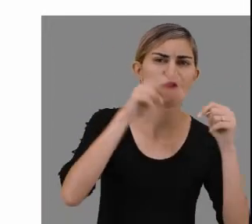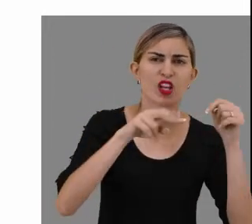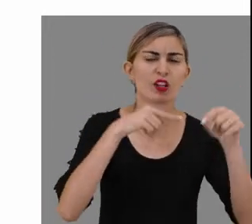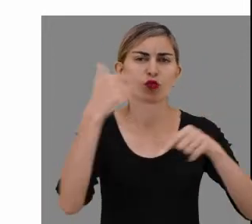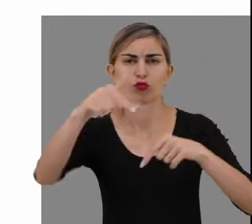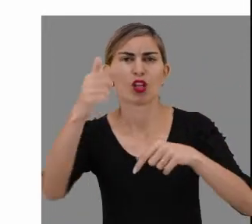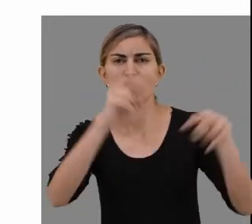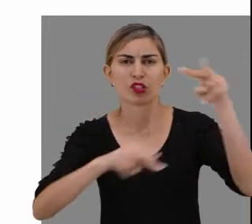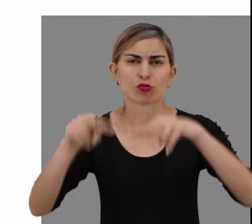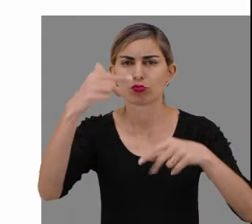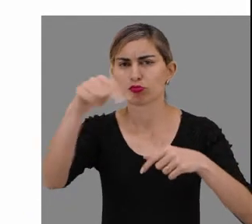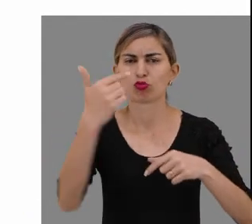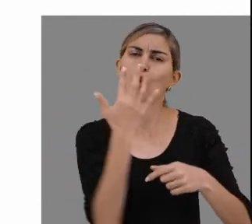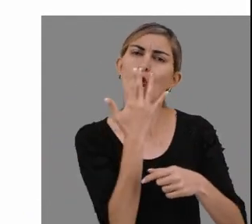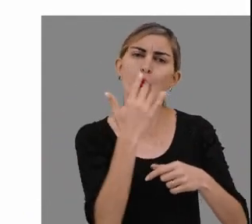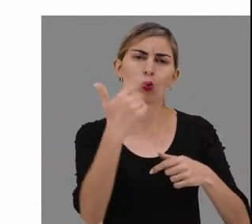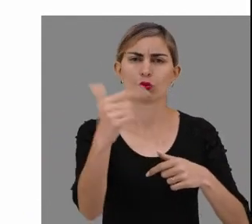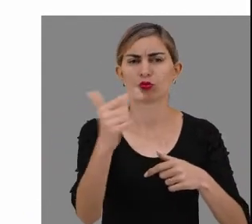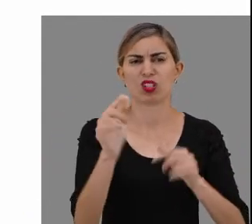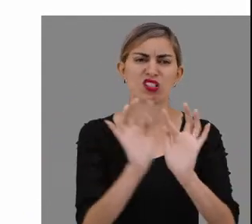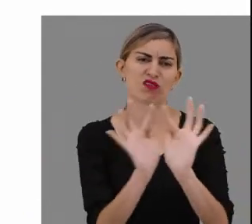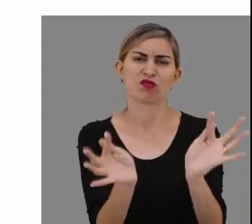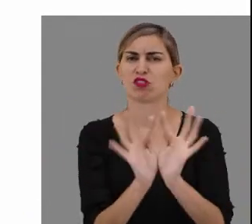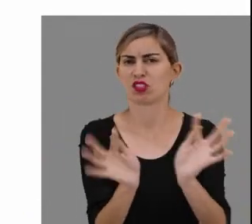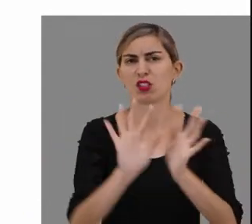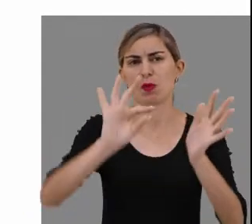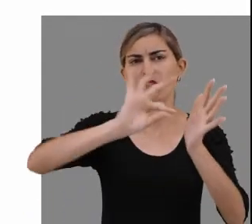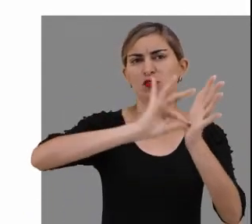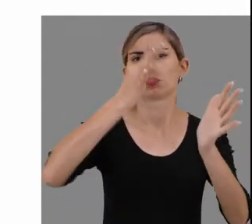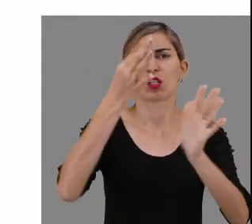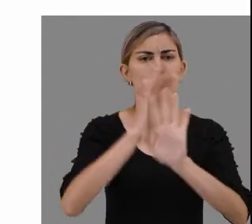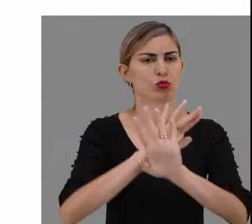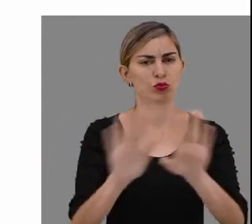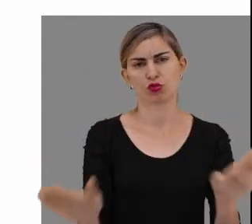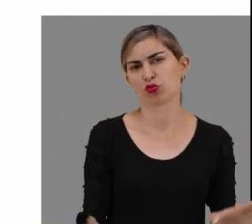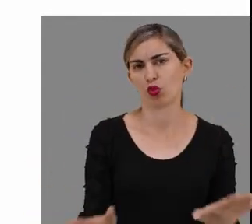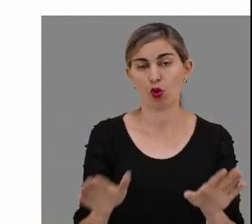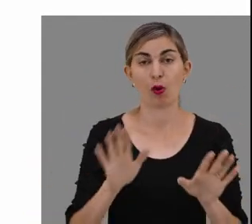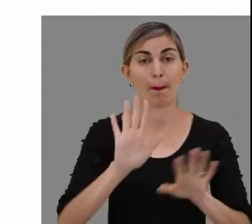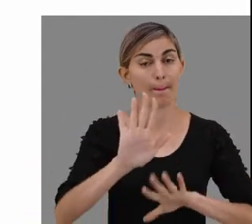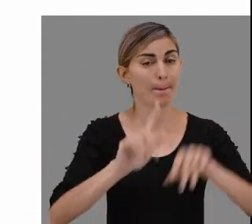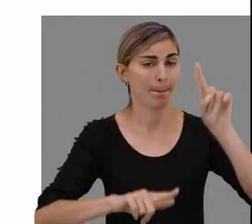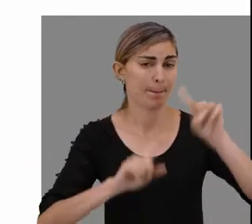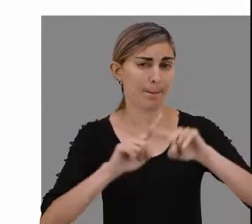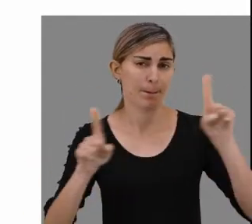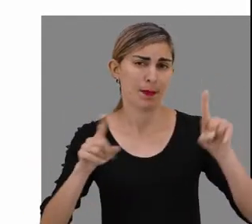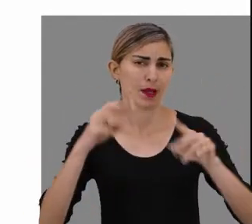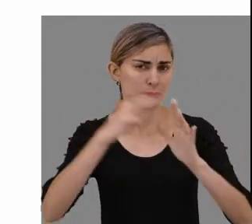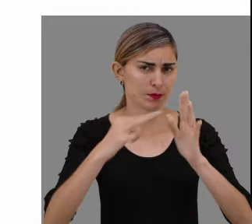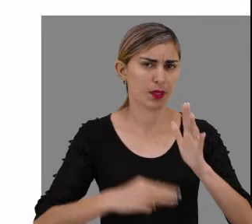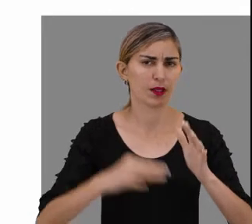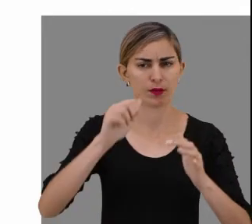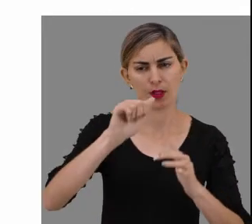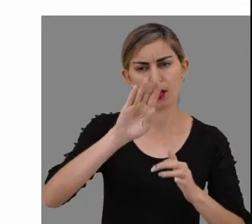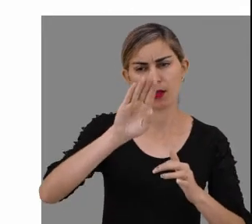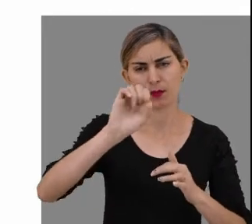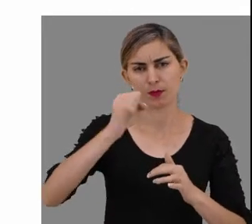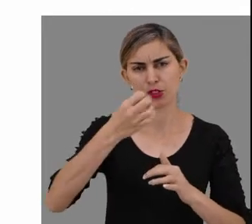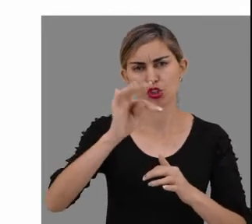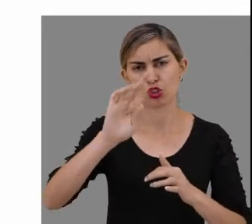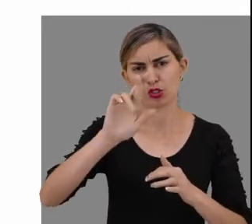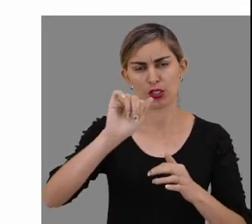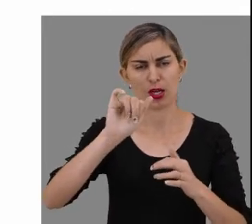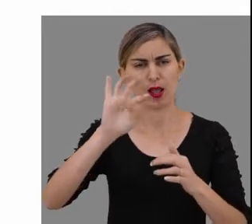abstratos. Podem nem possuir corpo, apenas uma simples assinatura. Mas, nos casos dos métodos